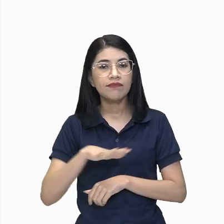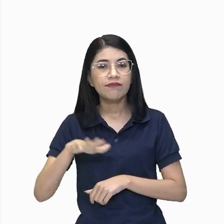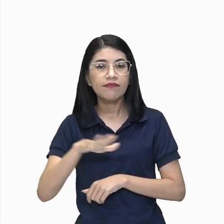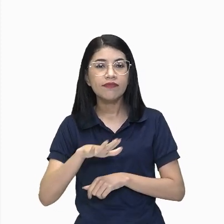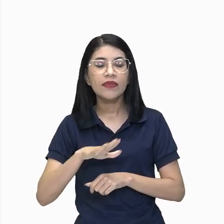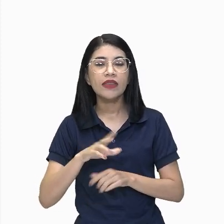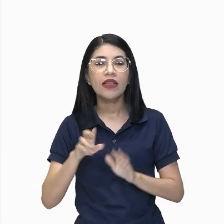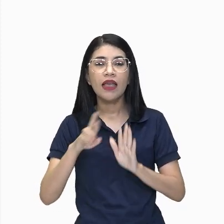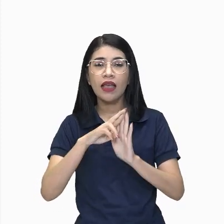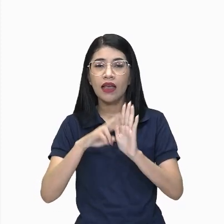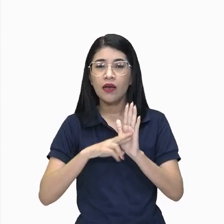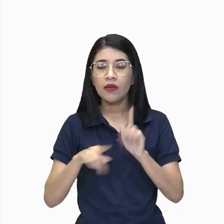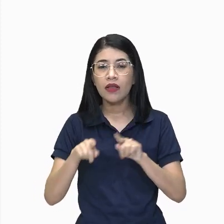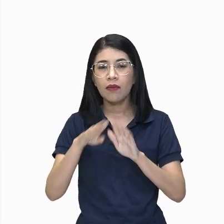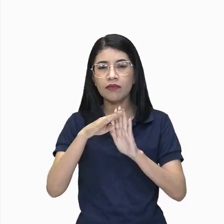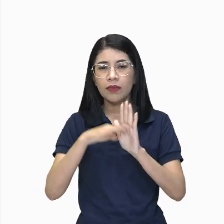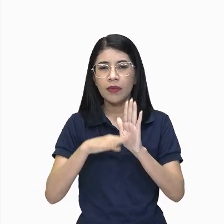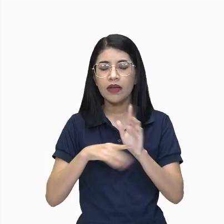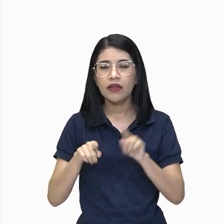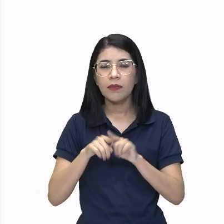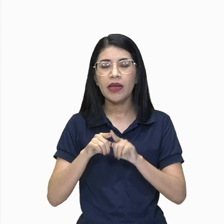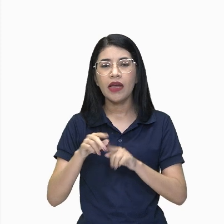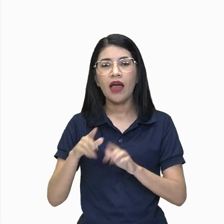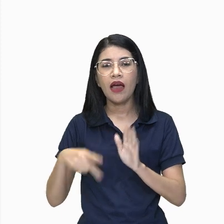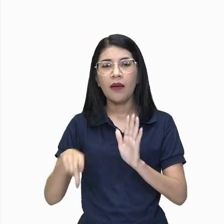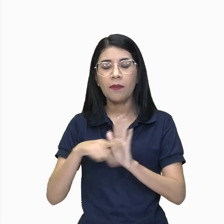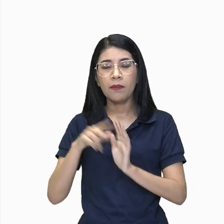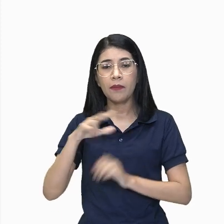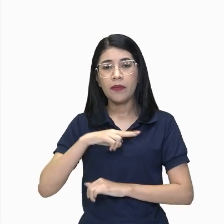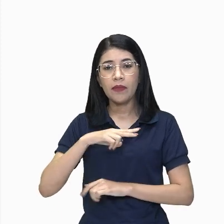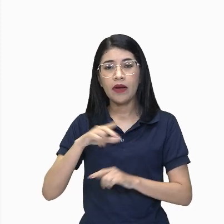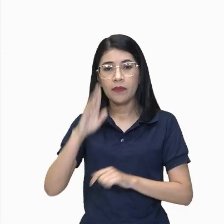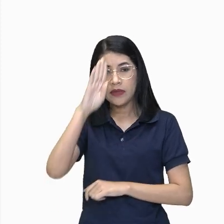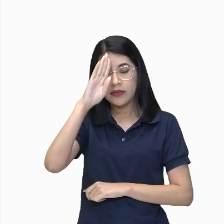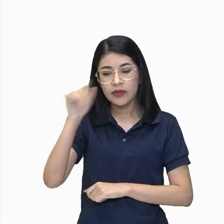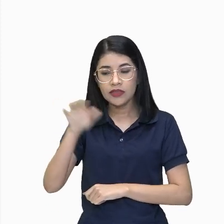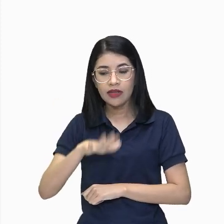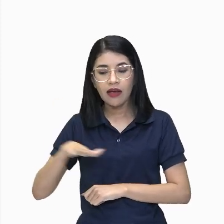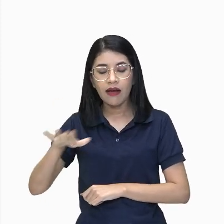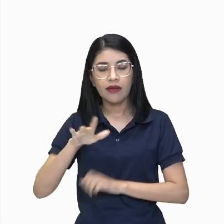a propriedade privada, principalmente na área agrícola do